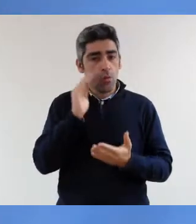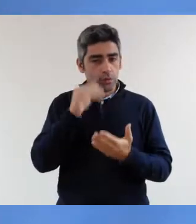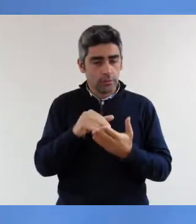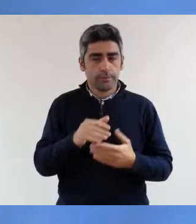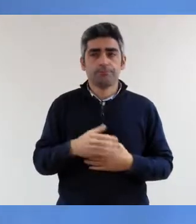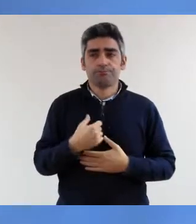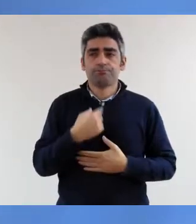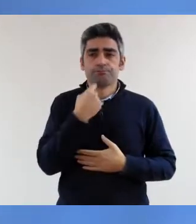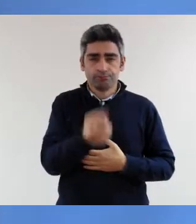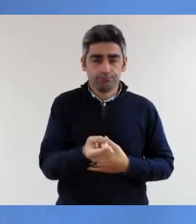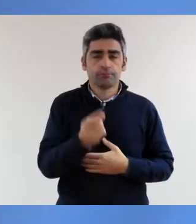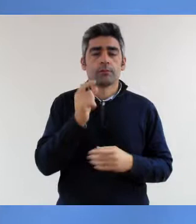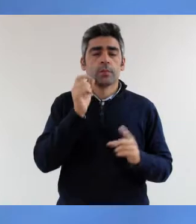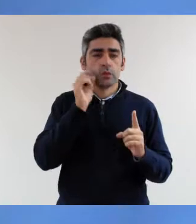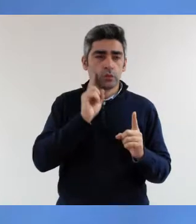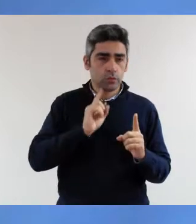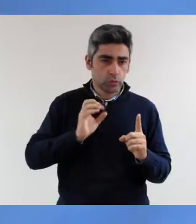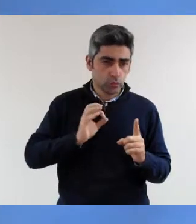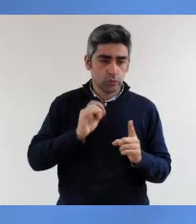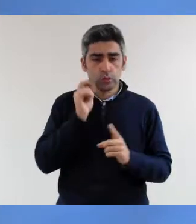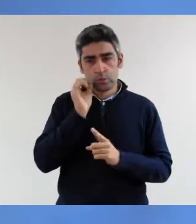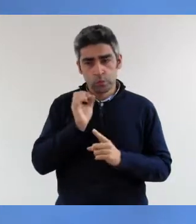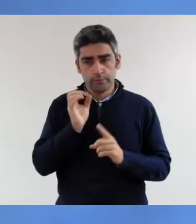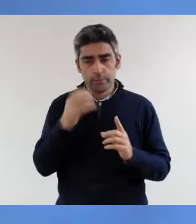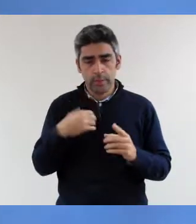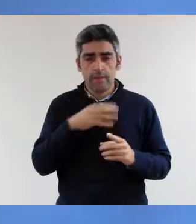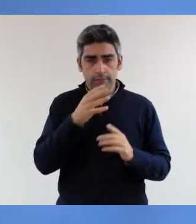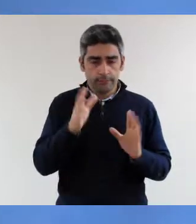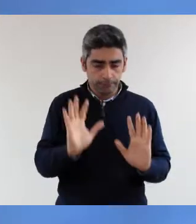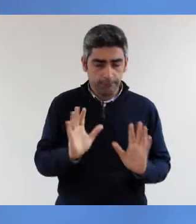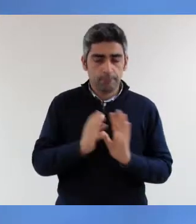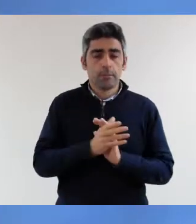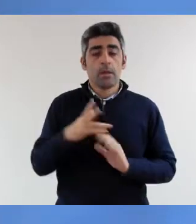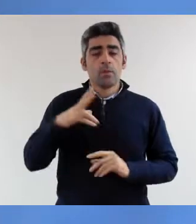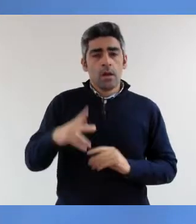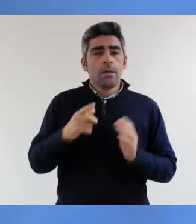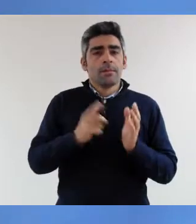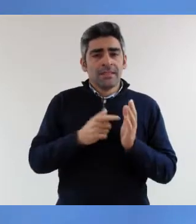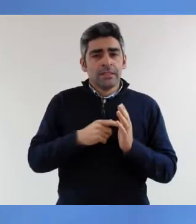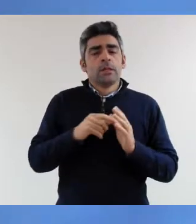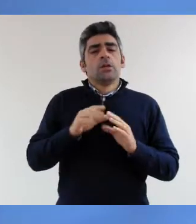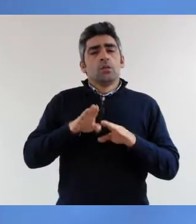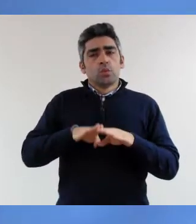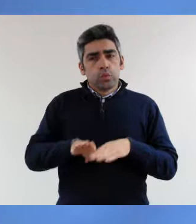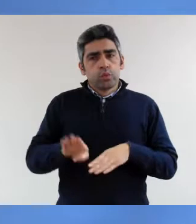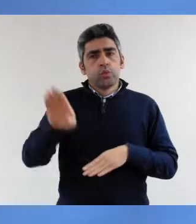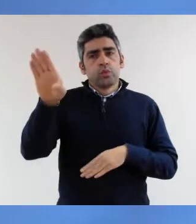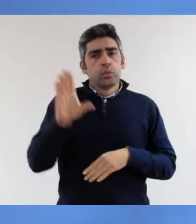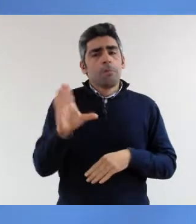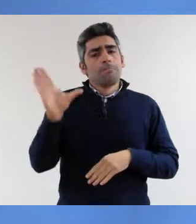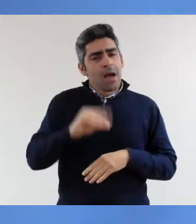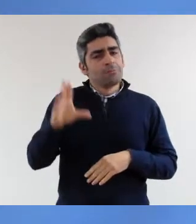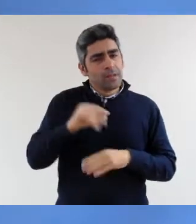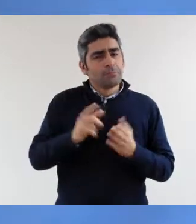dessas compras minhas senhoras e meus senhores portugal precisa crescer muito